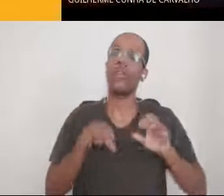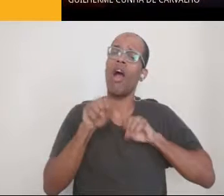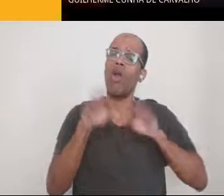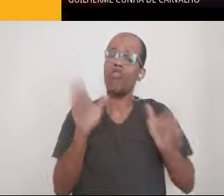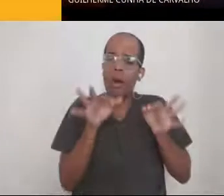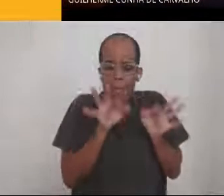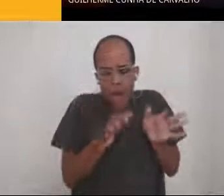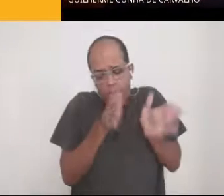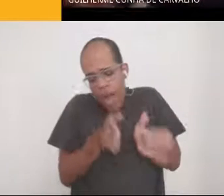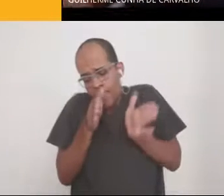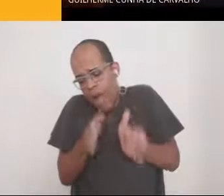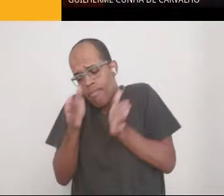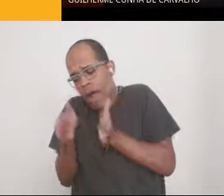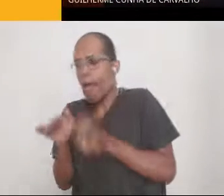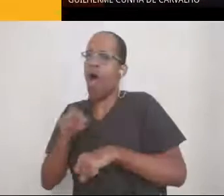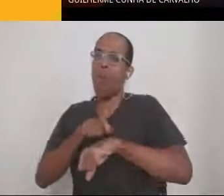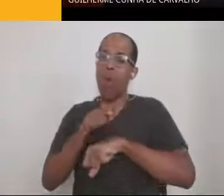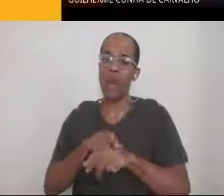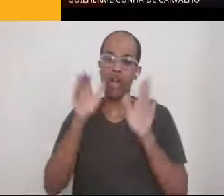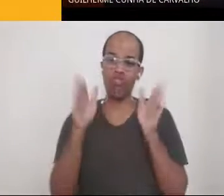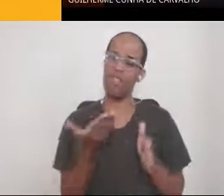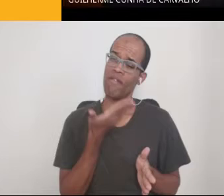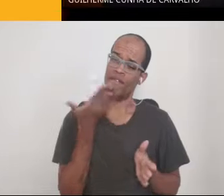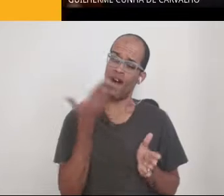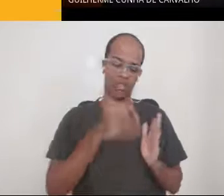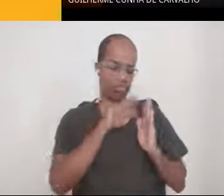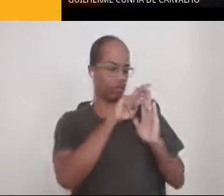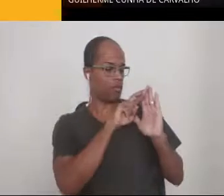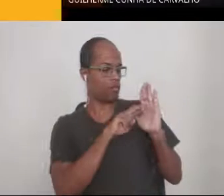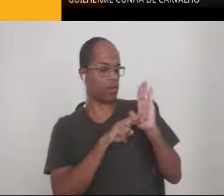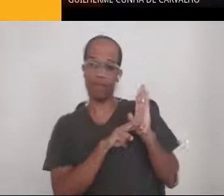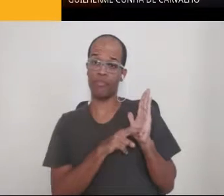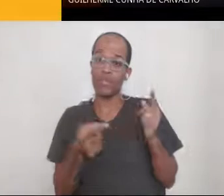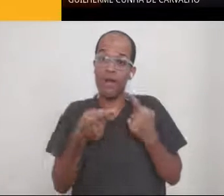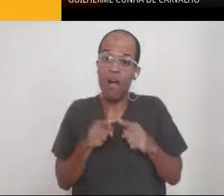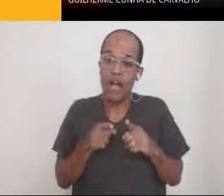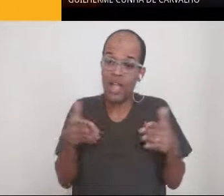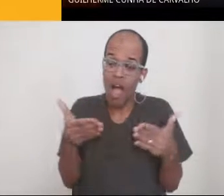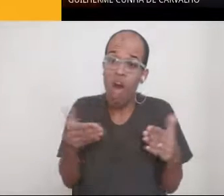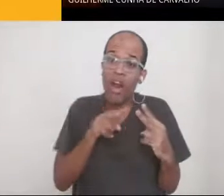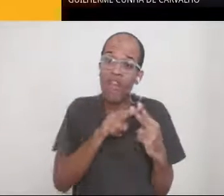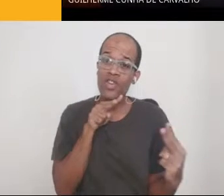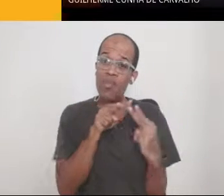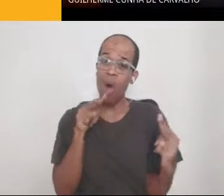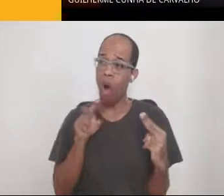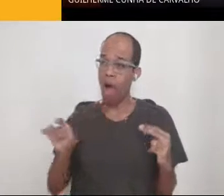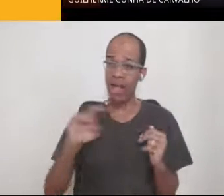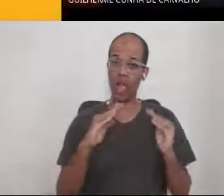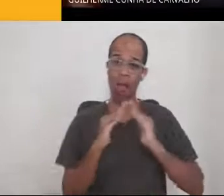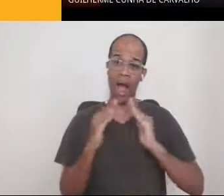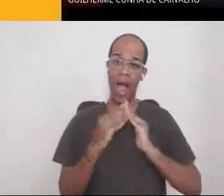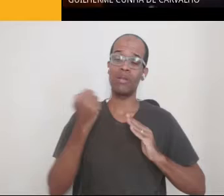montadinhas, já tem um horário e fica muito fácil perceber qual é a rotina, a própria escola estabelece. No virtual, a gente vai precisar